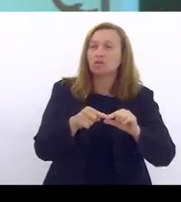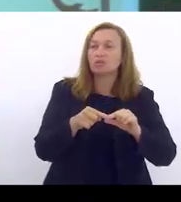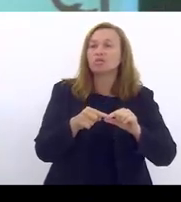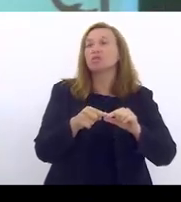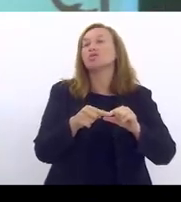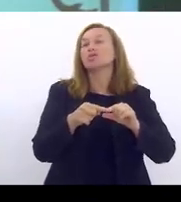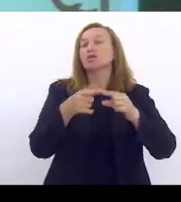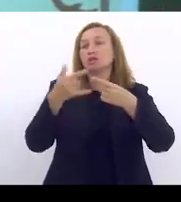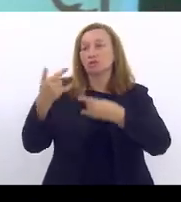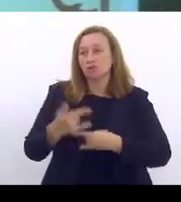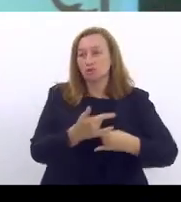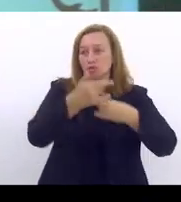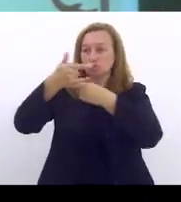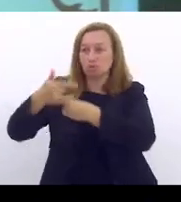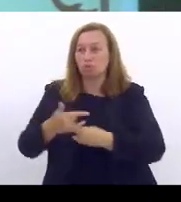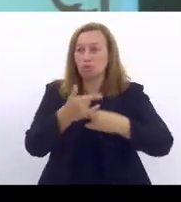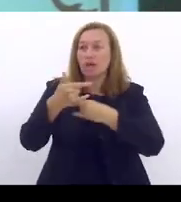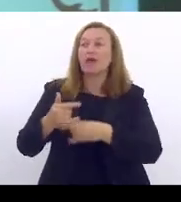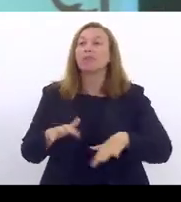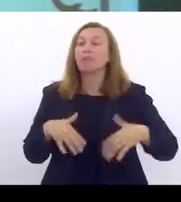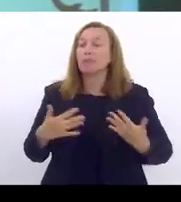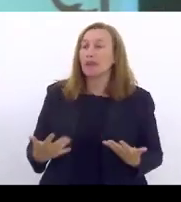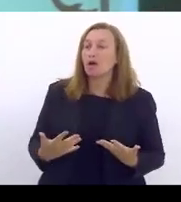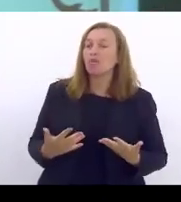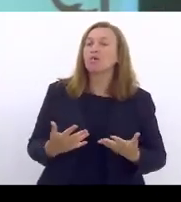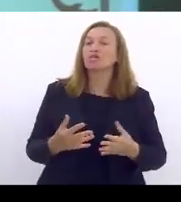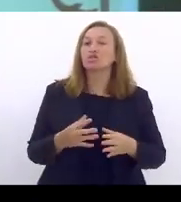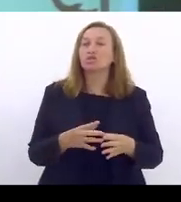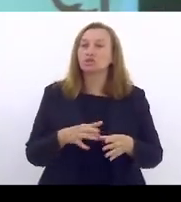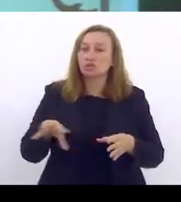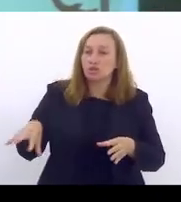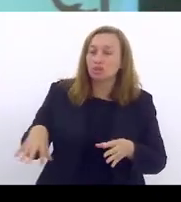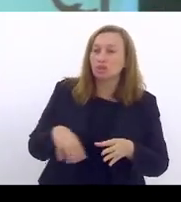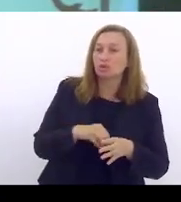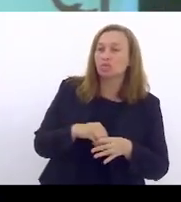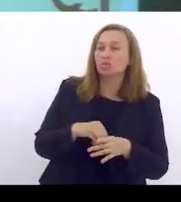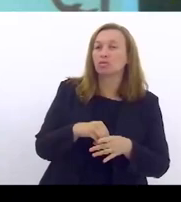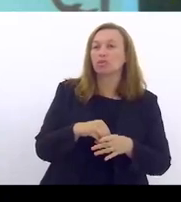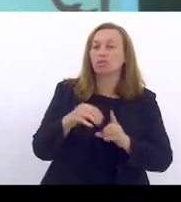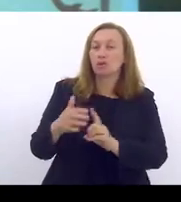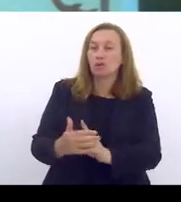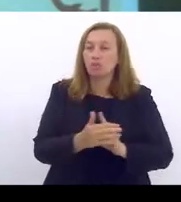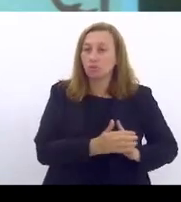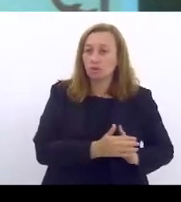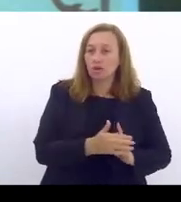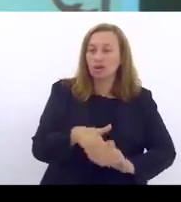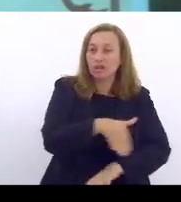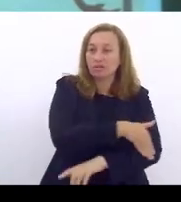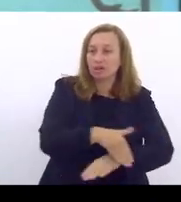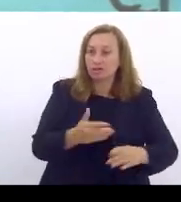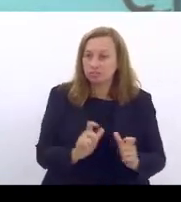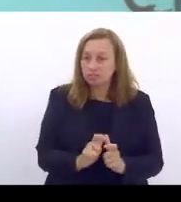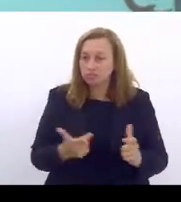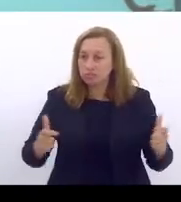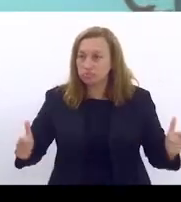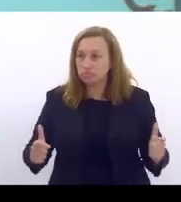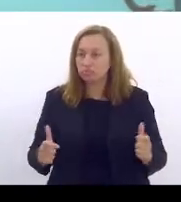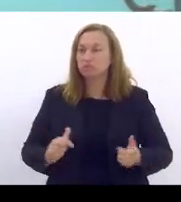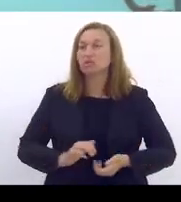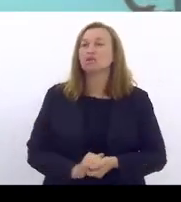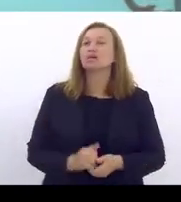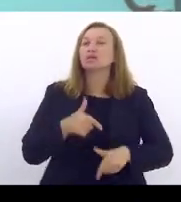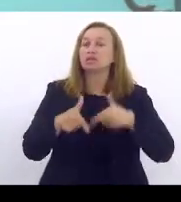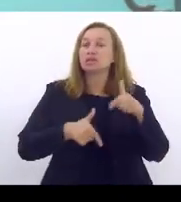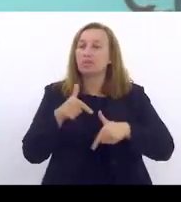Zoom. E foi assim que a gente colocou o Acolher na rua e ele, de fato, foi crescendo. Trabalhamos